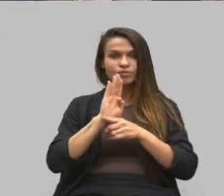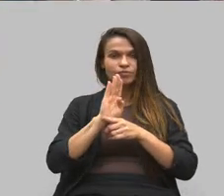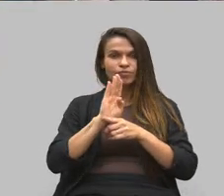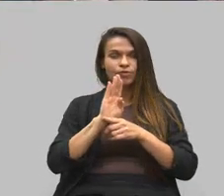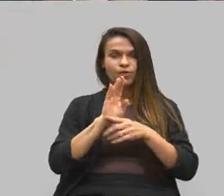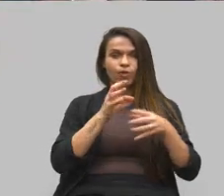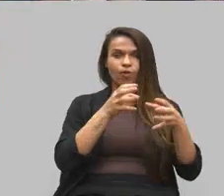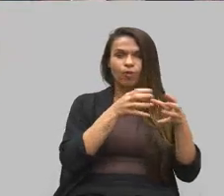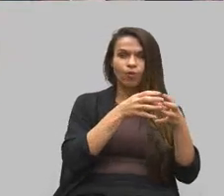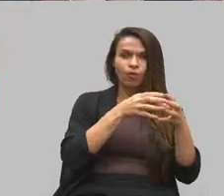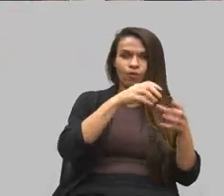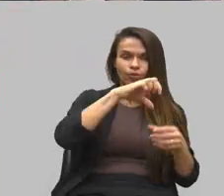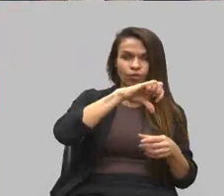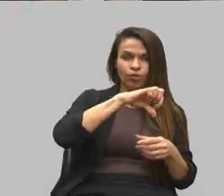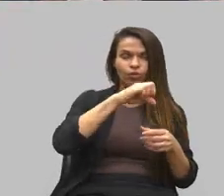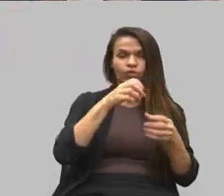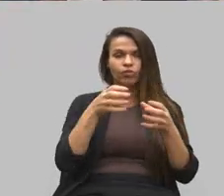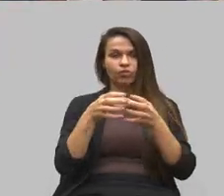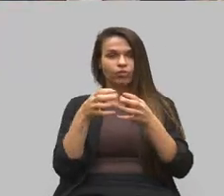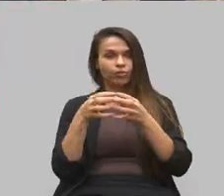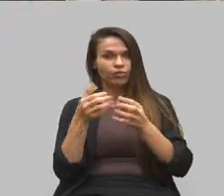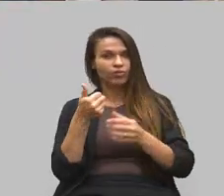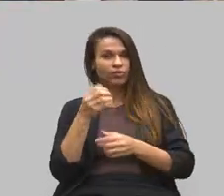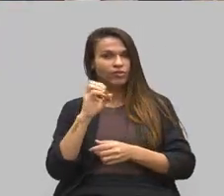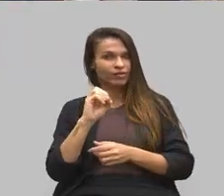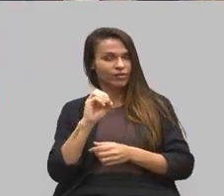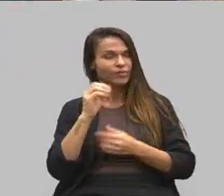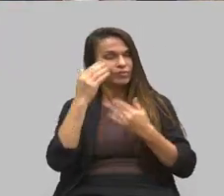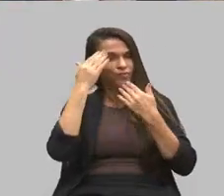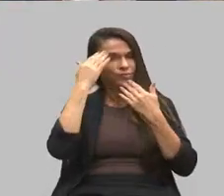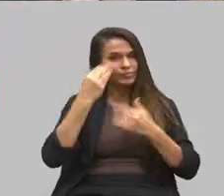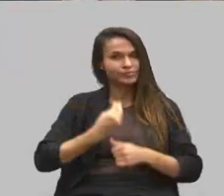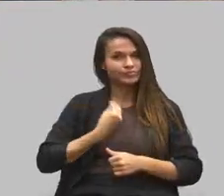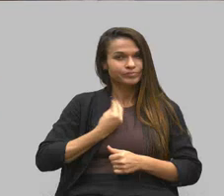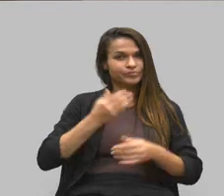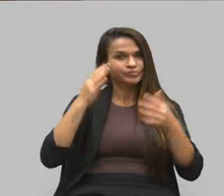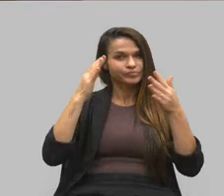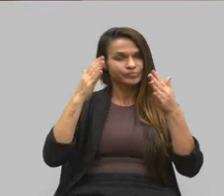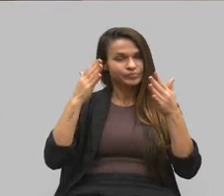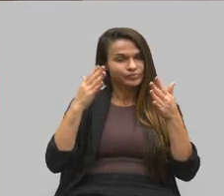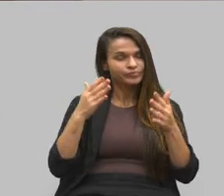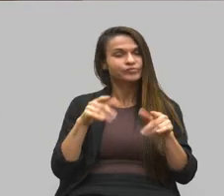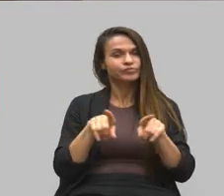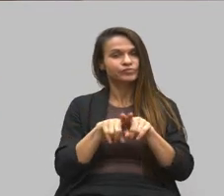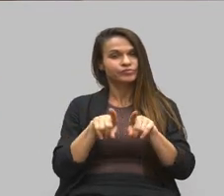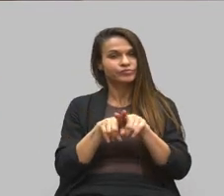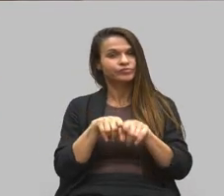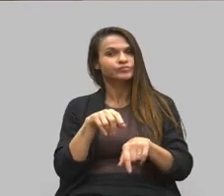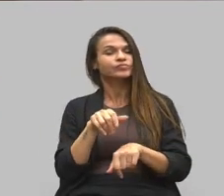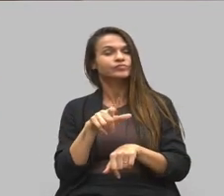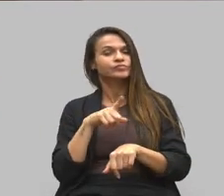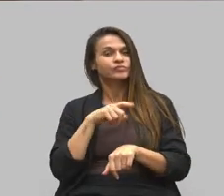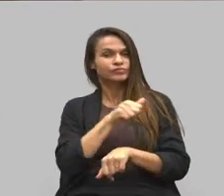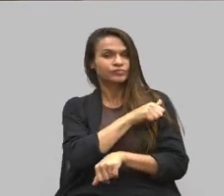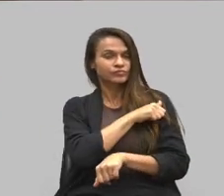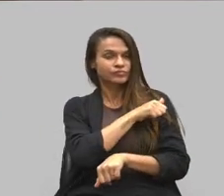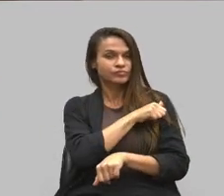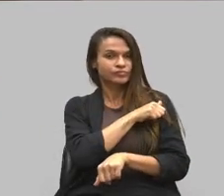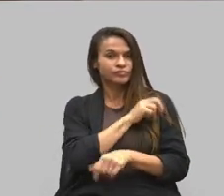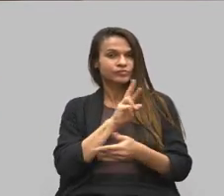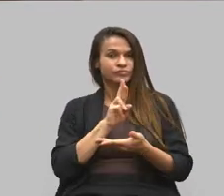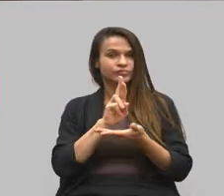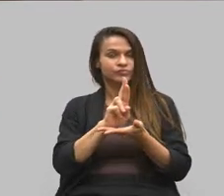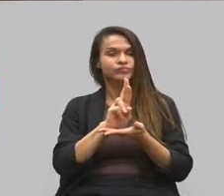de palmas temos também alunos e representantes do curso de Ciências